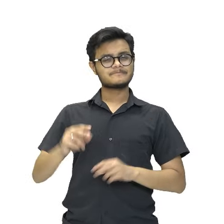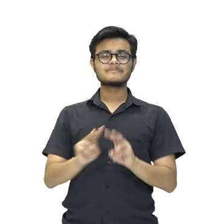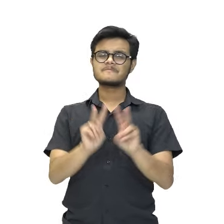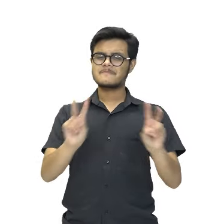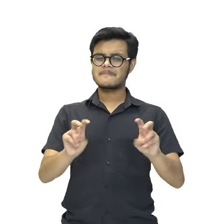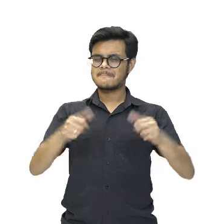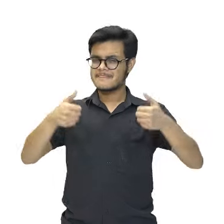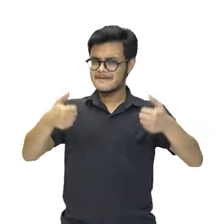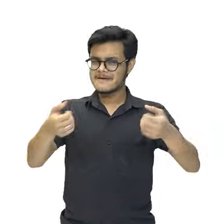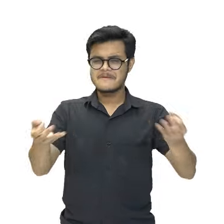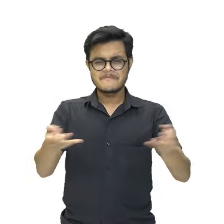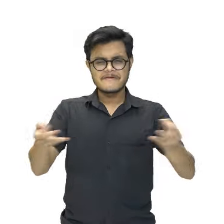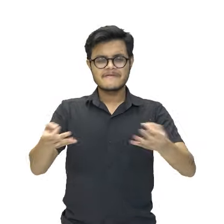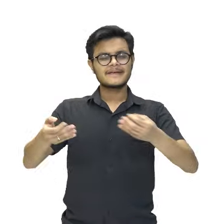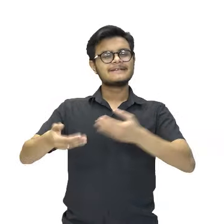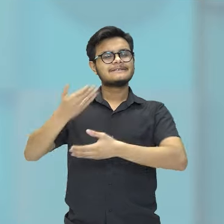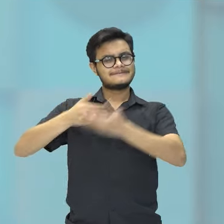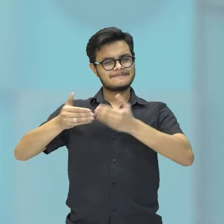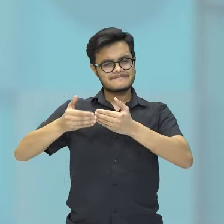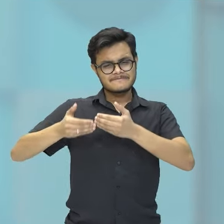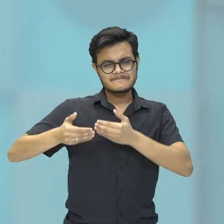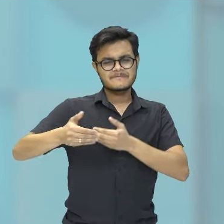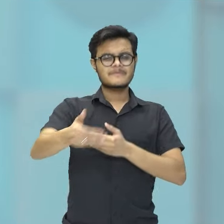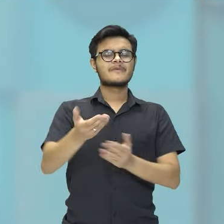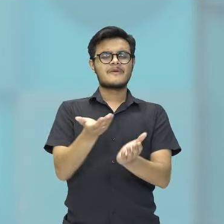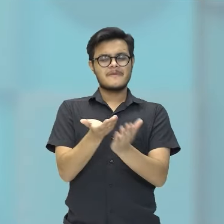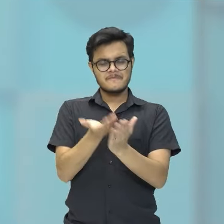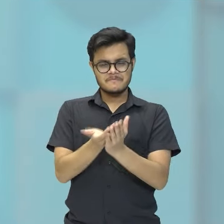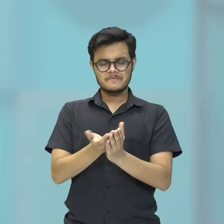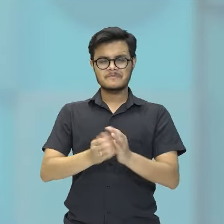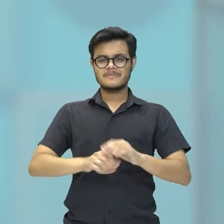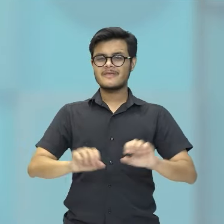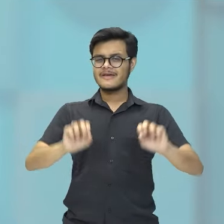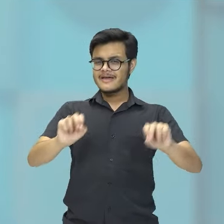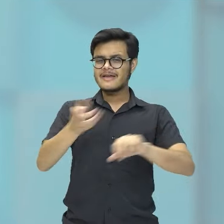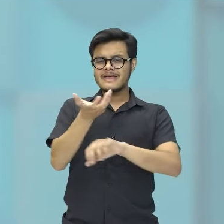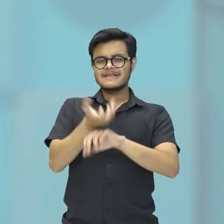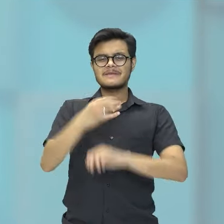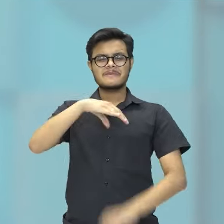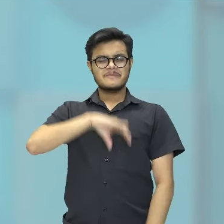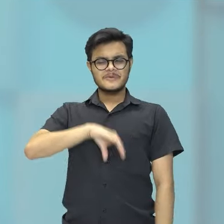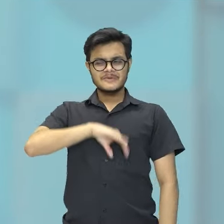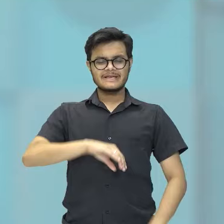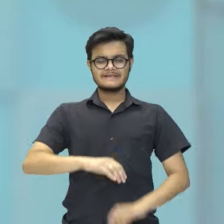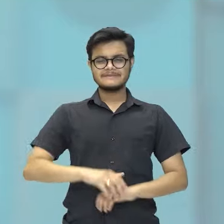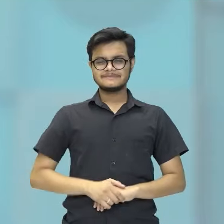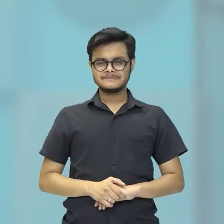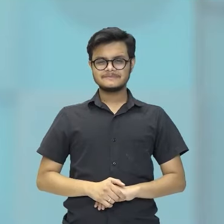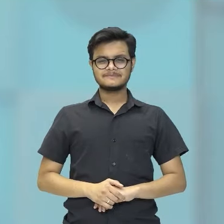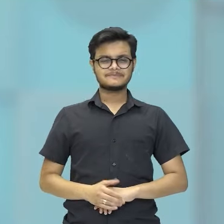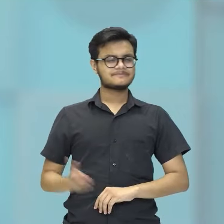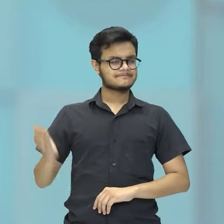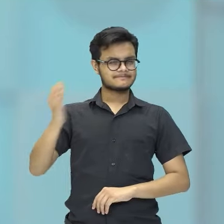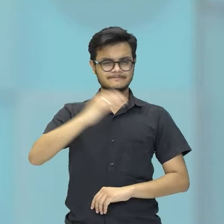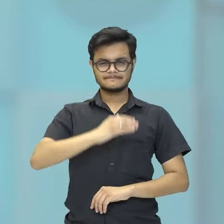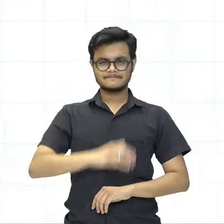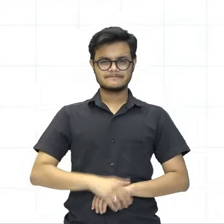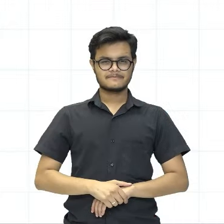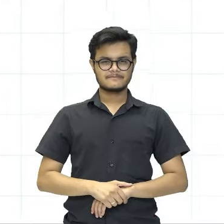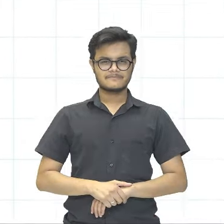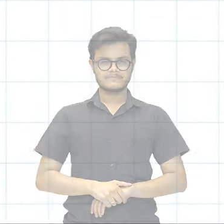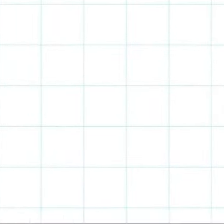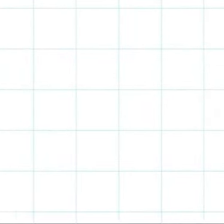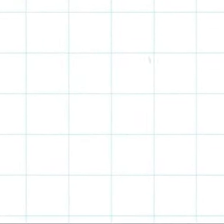este nosso objeto e este detalhamento como o nosso foco vamos para a nossa